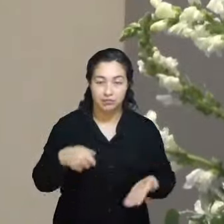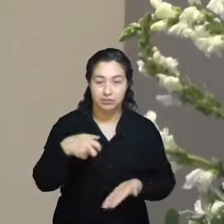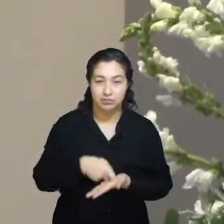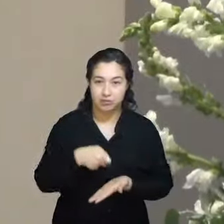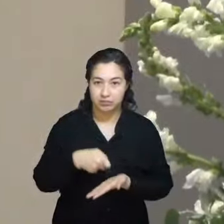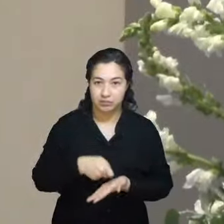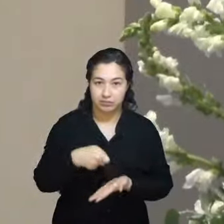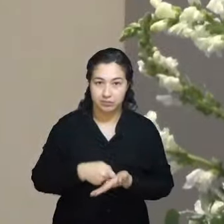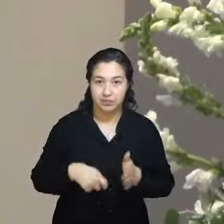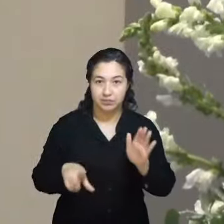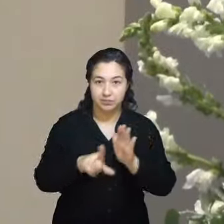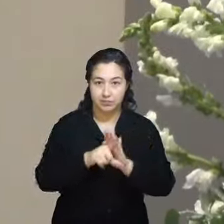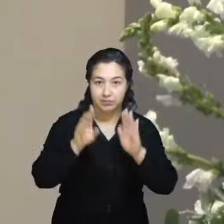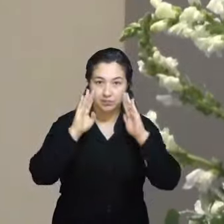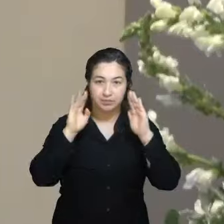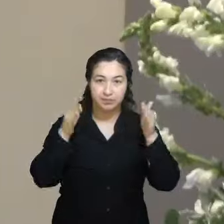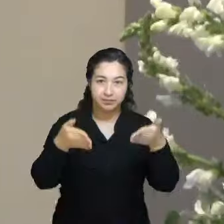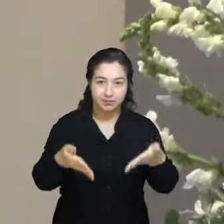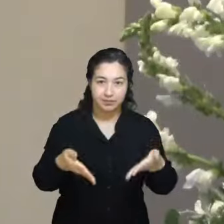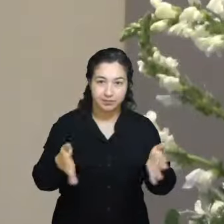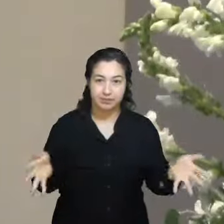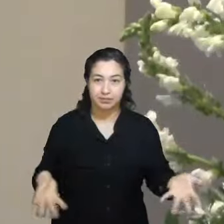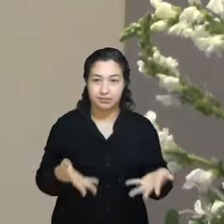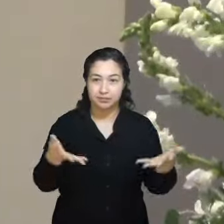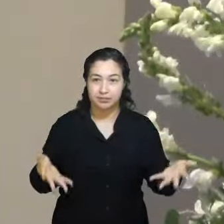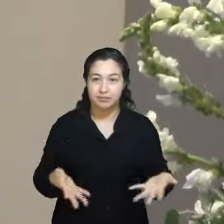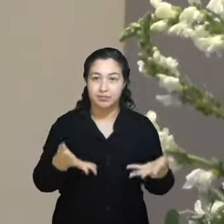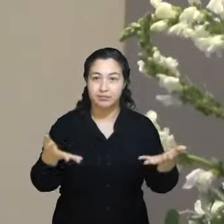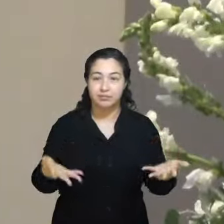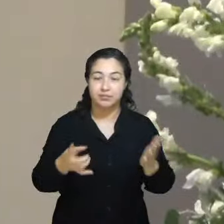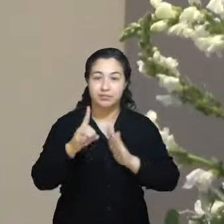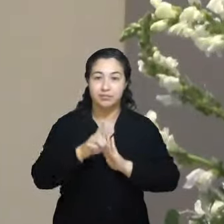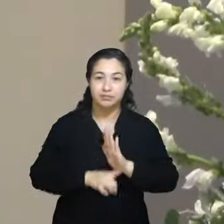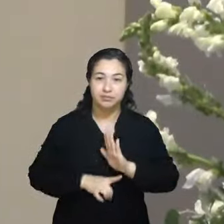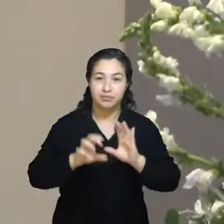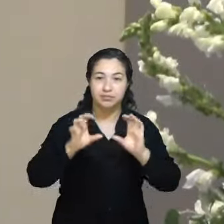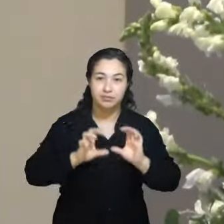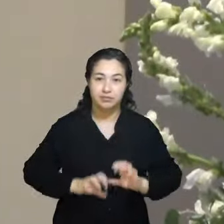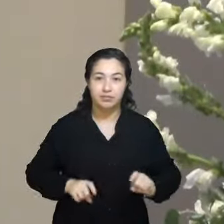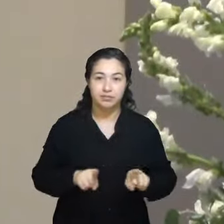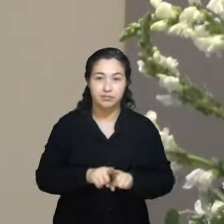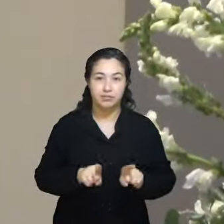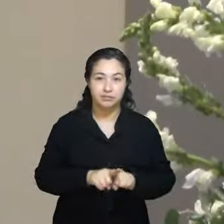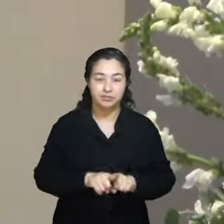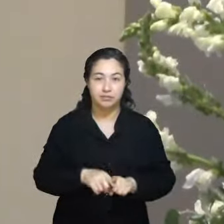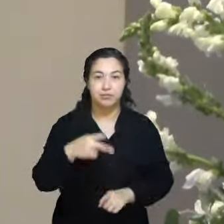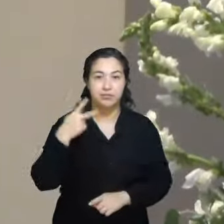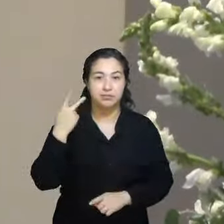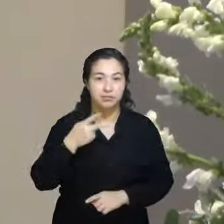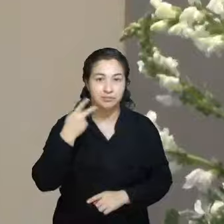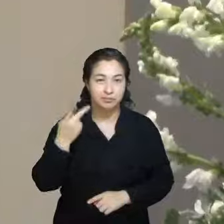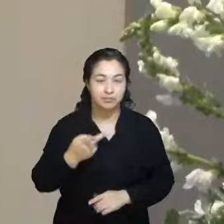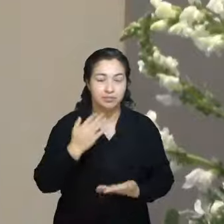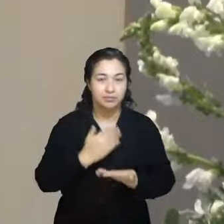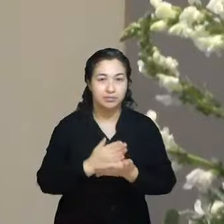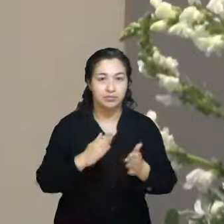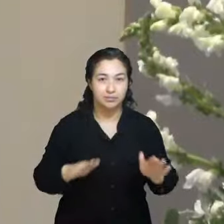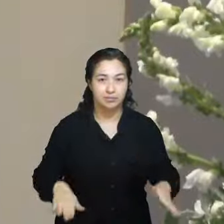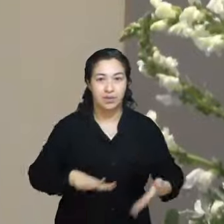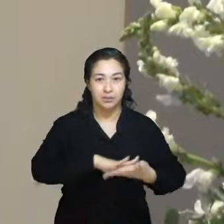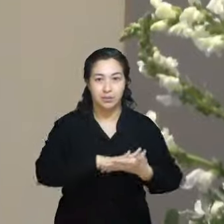leis direcionadas a essa promoção de direitos civis e políticos erradicando quanto possível a